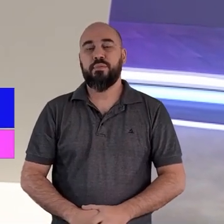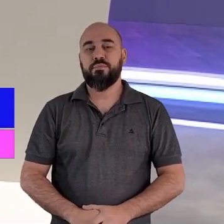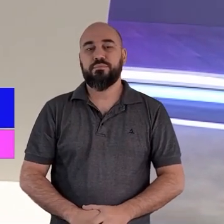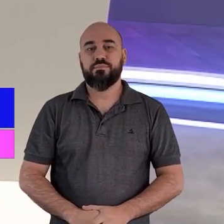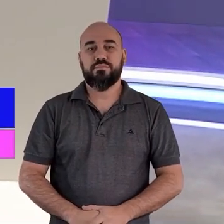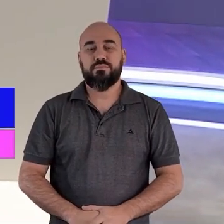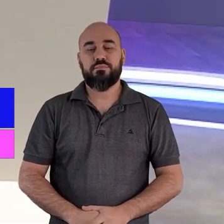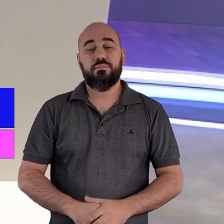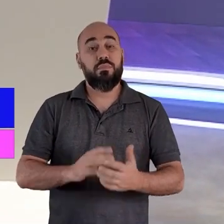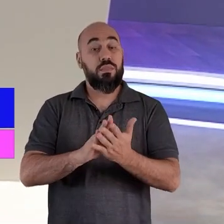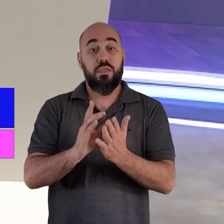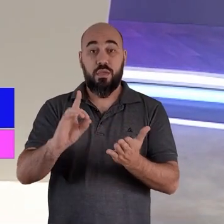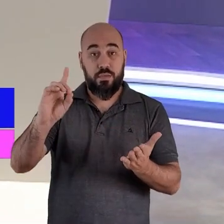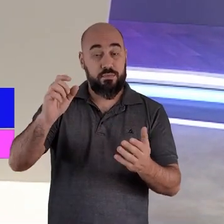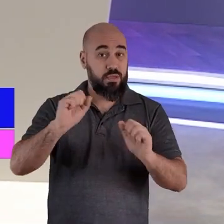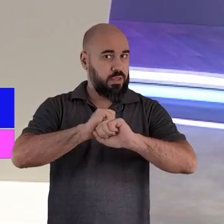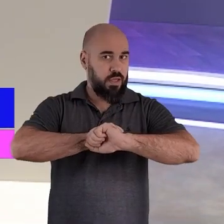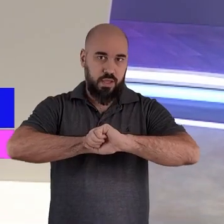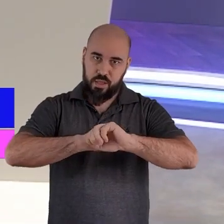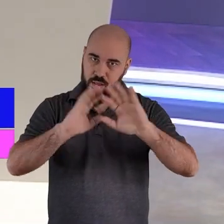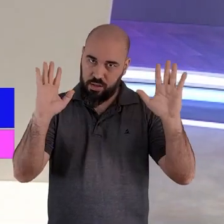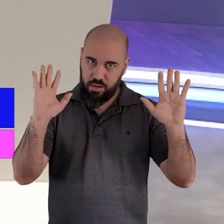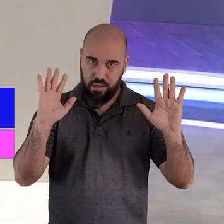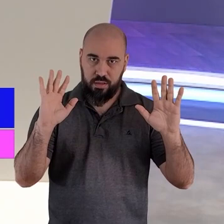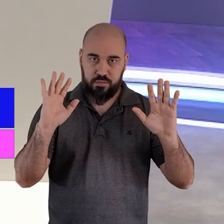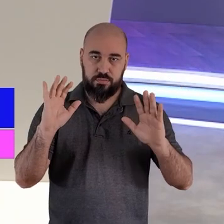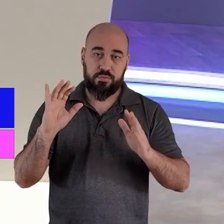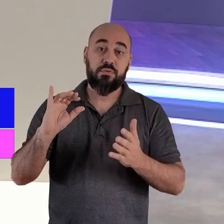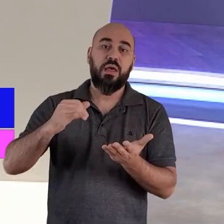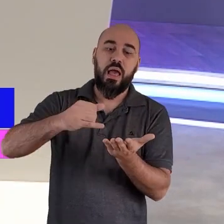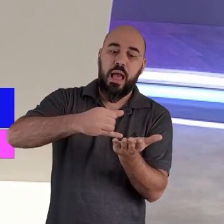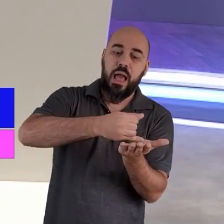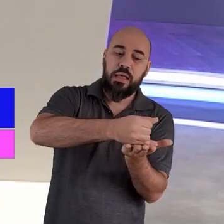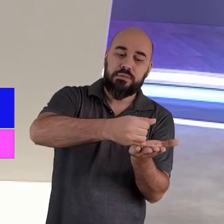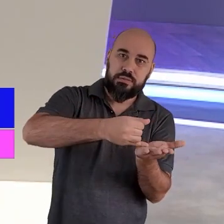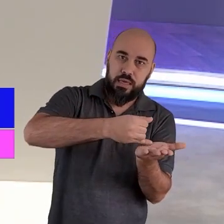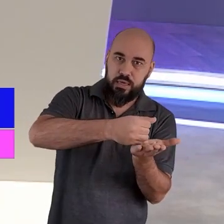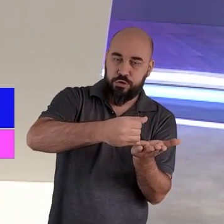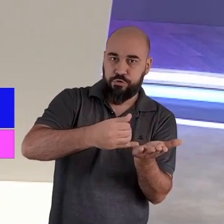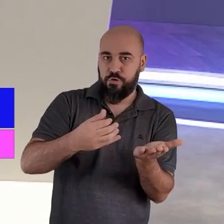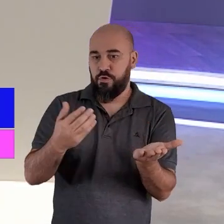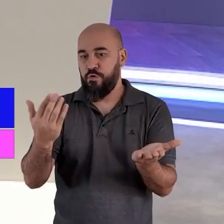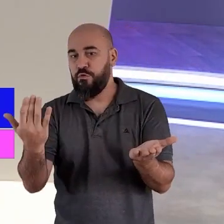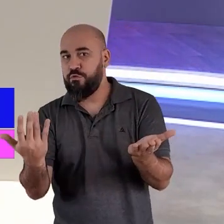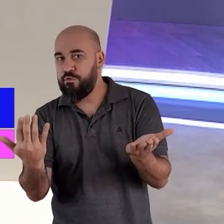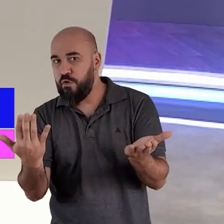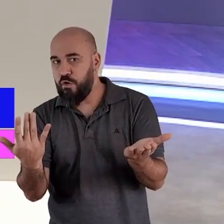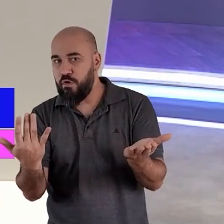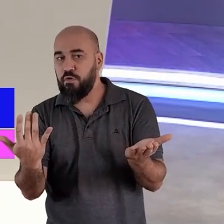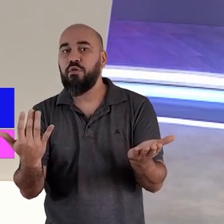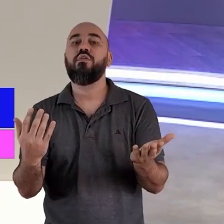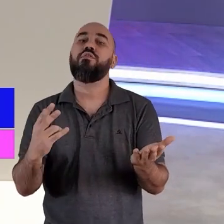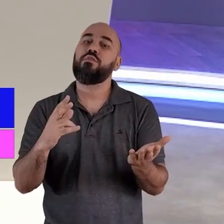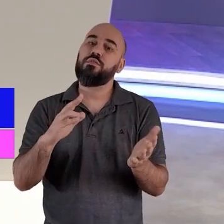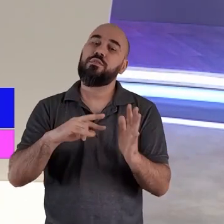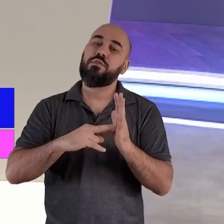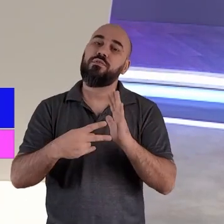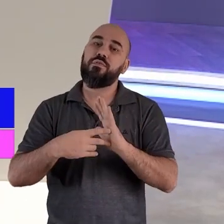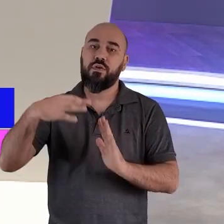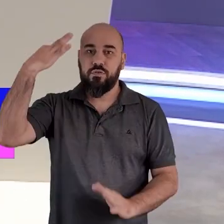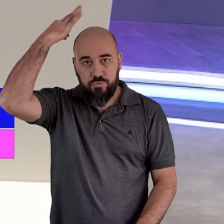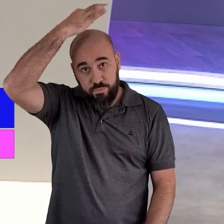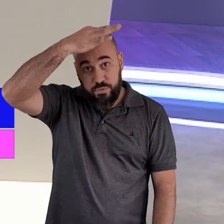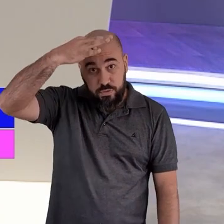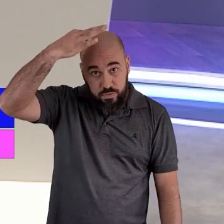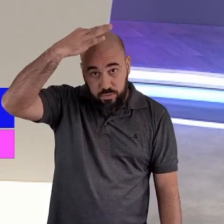A Bíblia deixa claro que azeite e fogo representam o Espírito